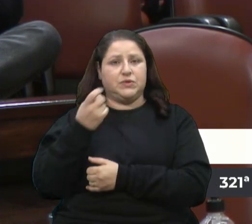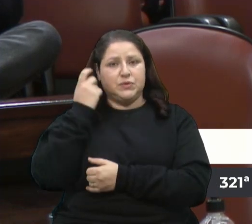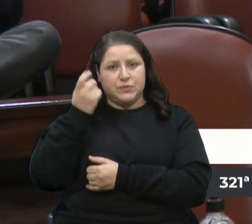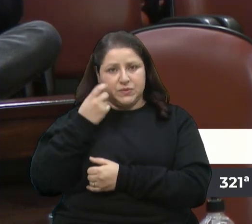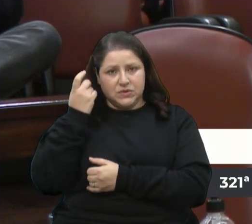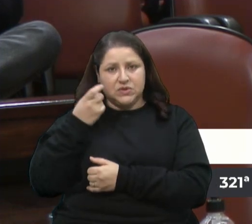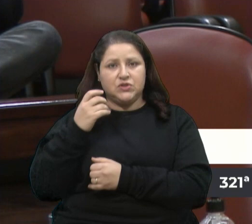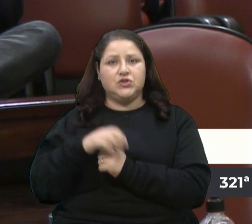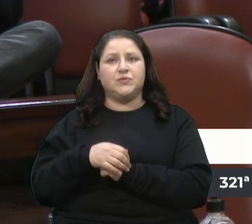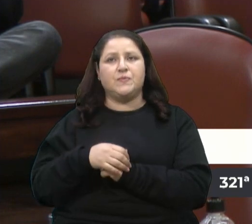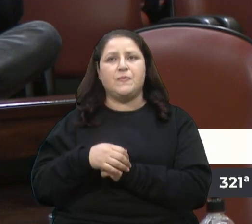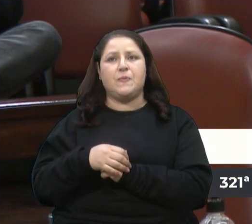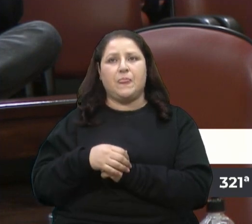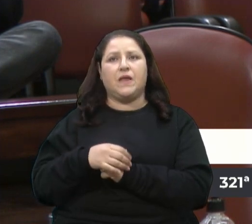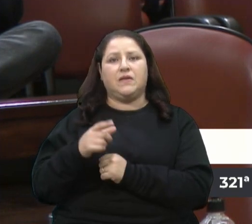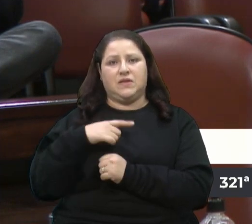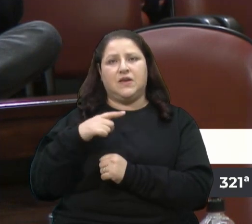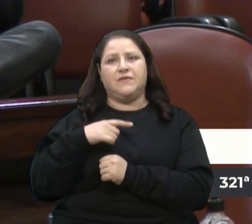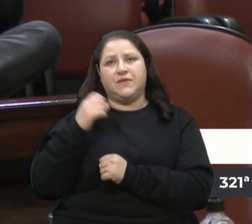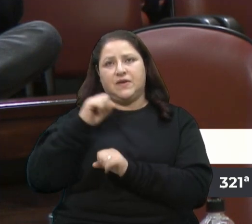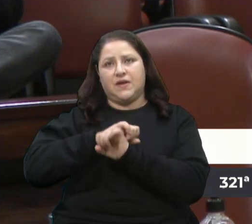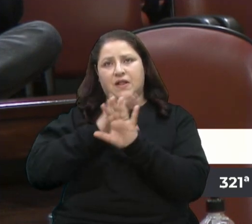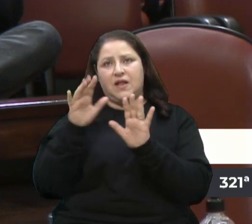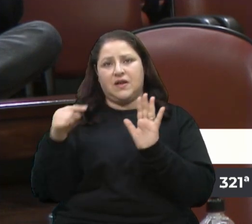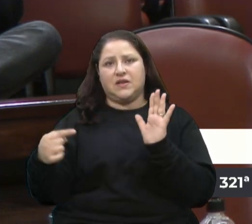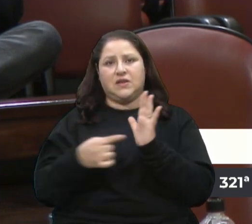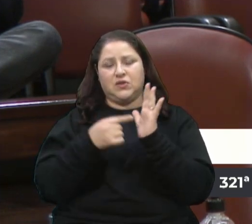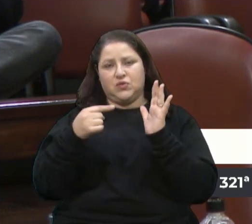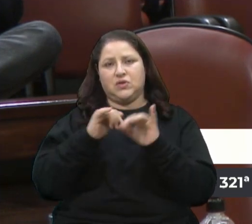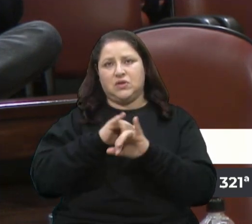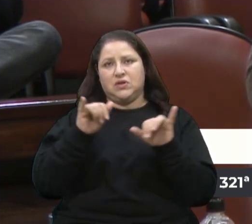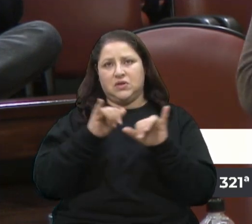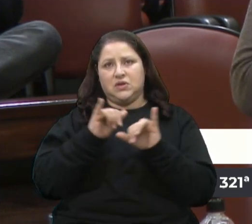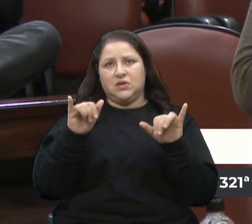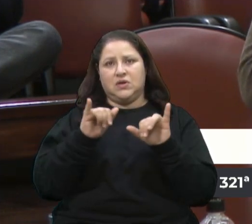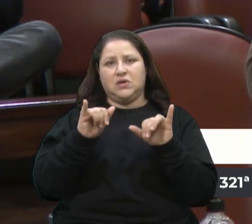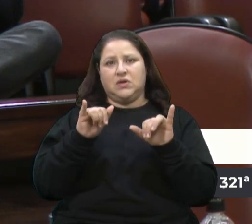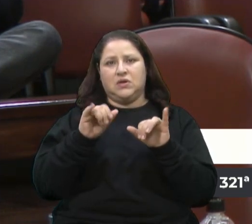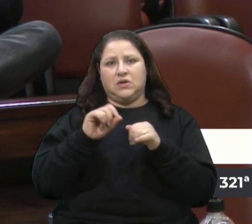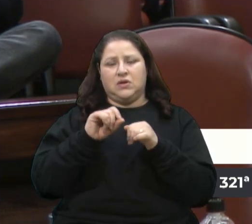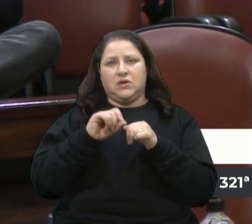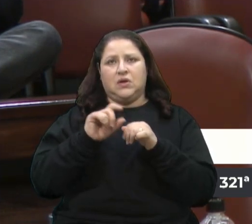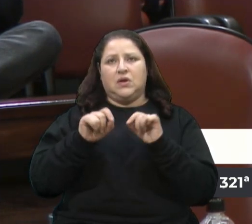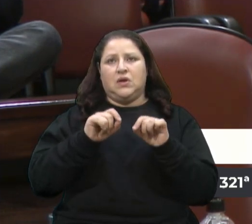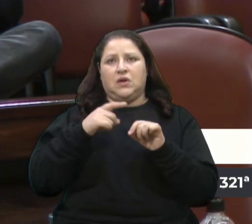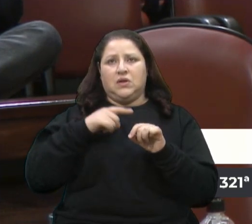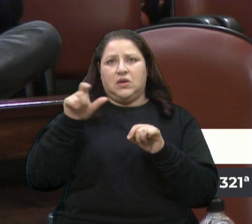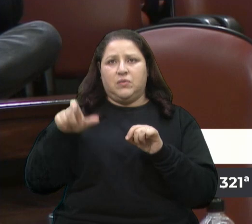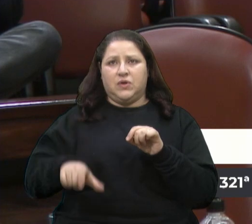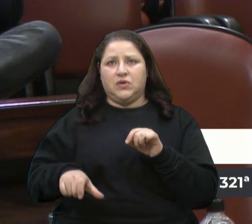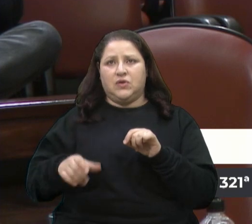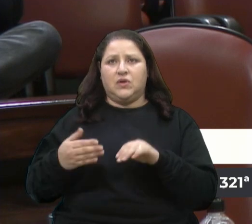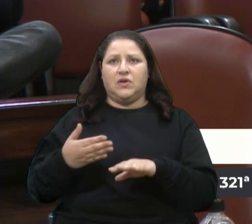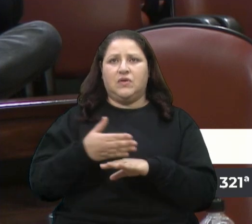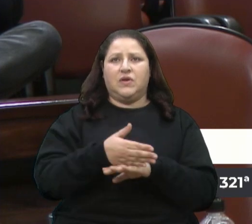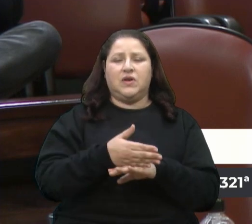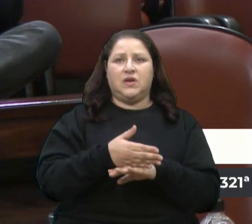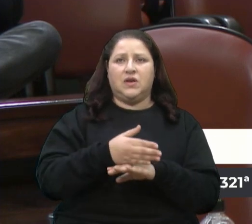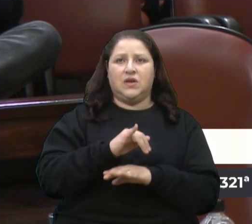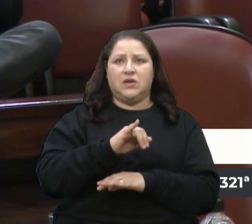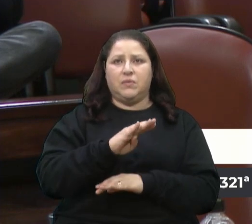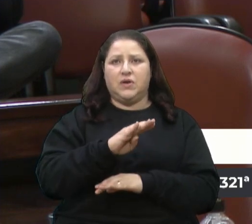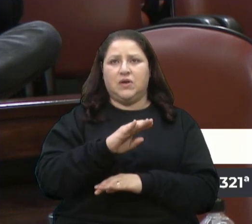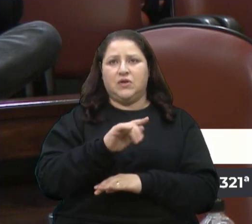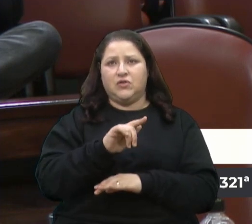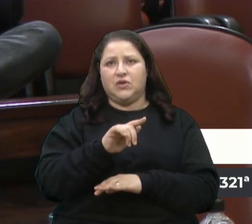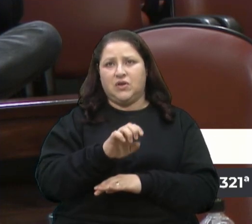tivemos, que foi uma denúncia clara que o noticiário aqui fez, tinham recenseadores que sentados lá na sua